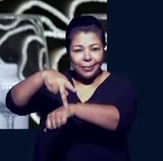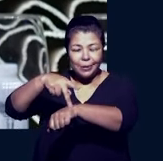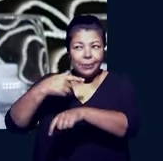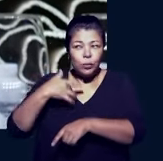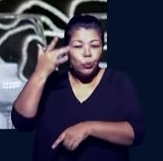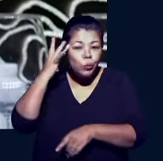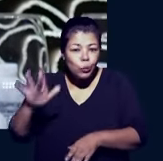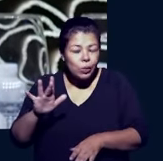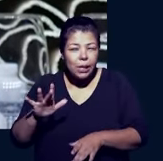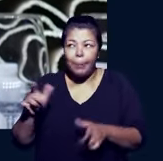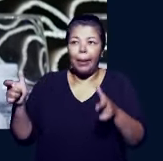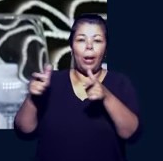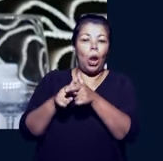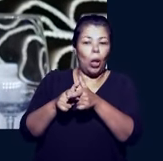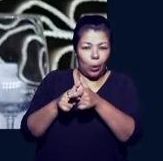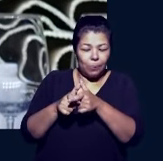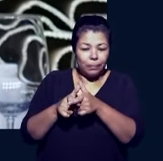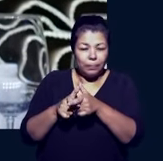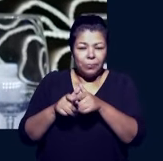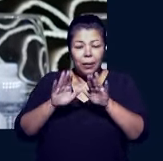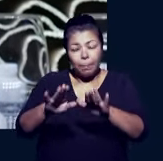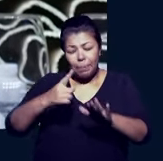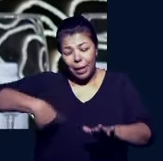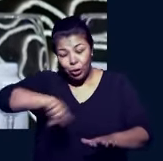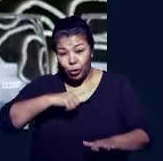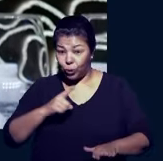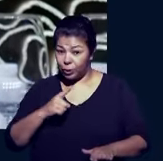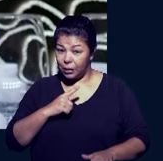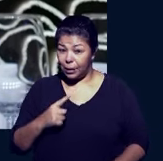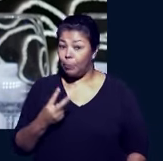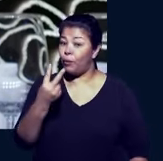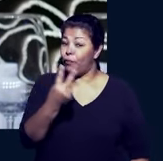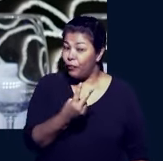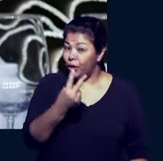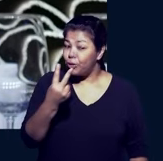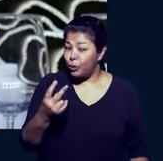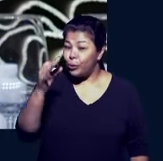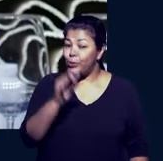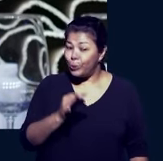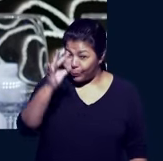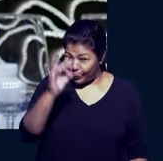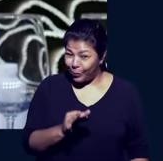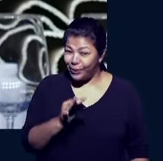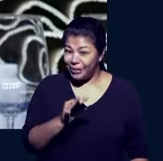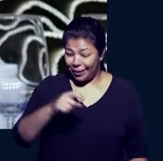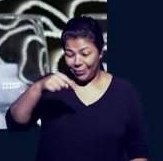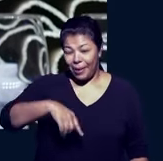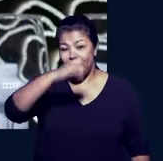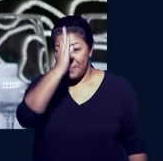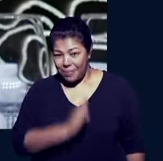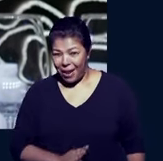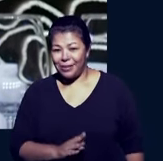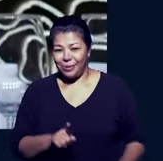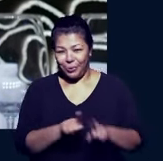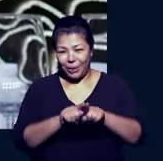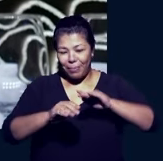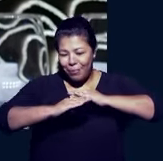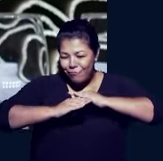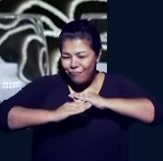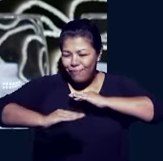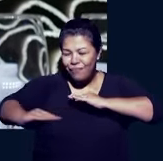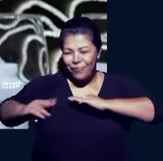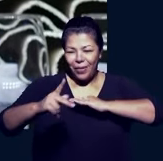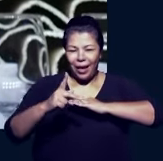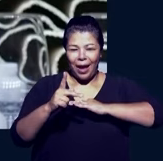eh e nós temos mais ou menos 22% da área do país em pastagens então nós temos um potencial grande de transformação